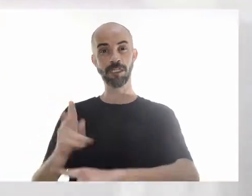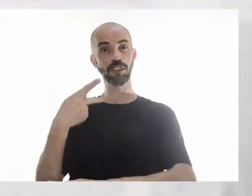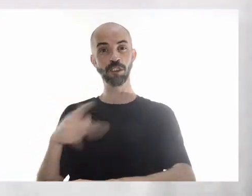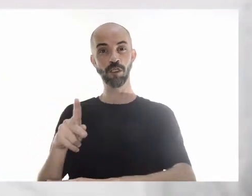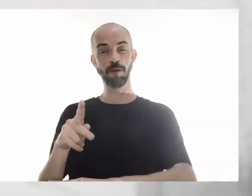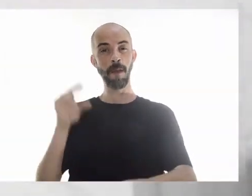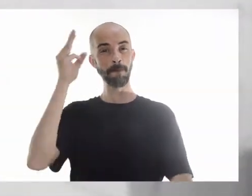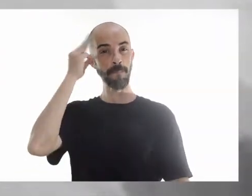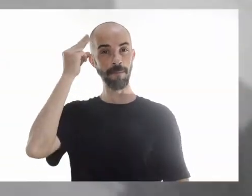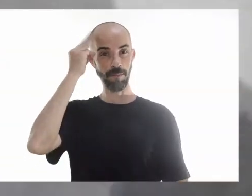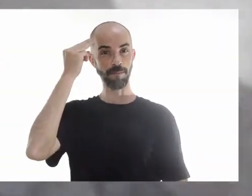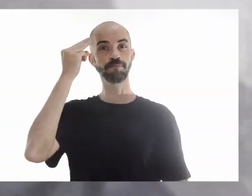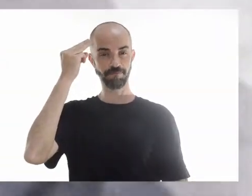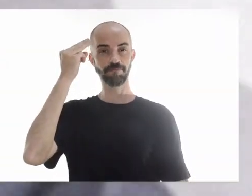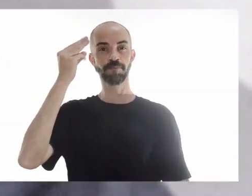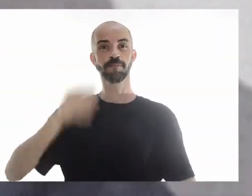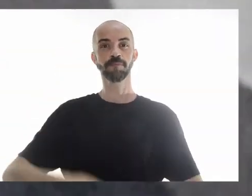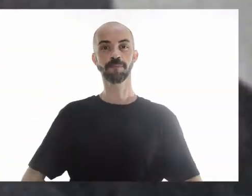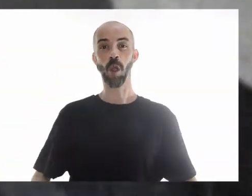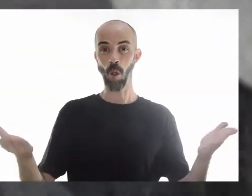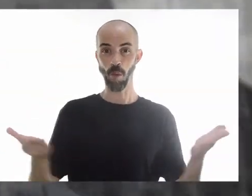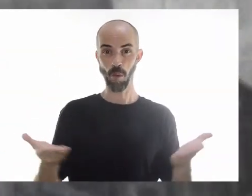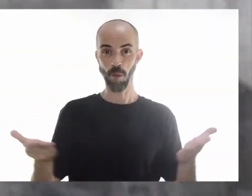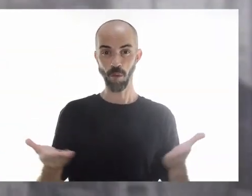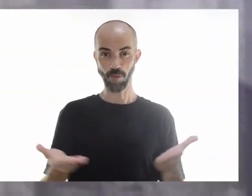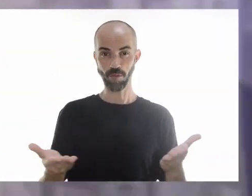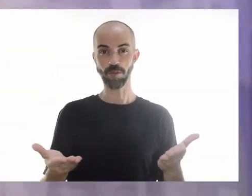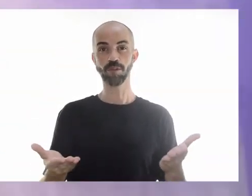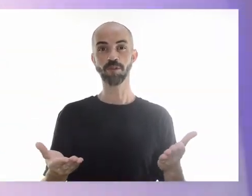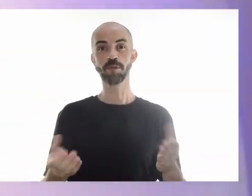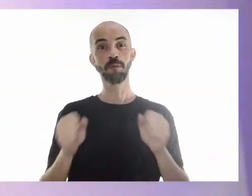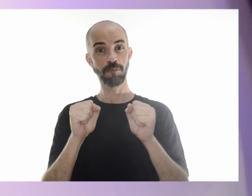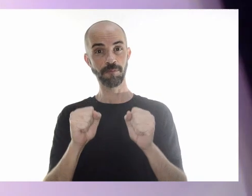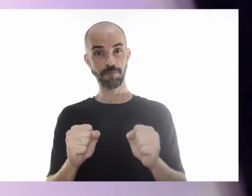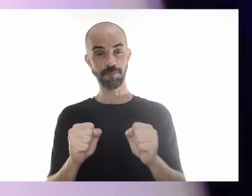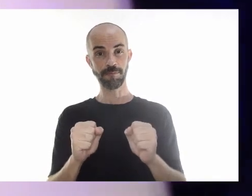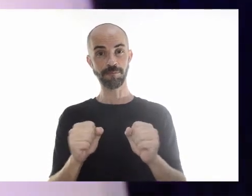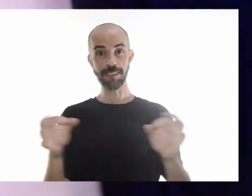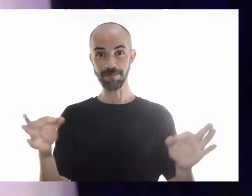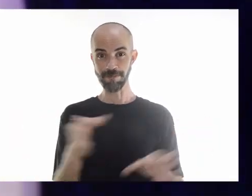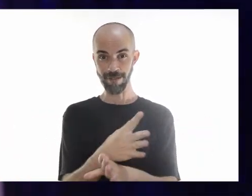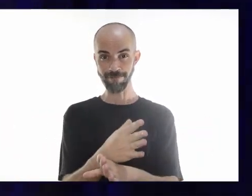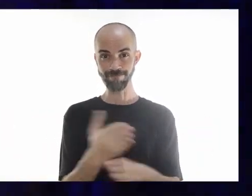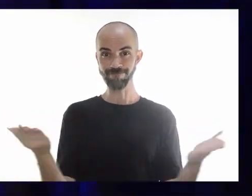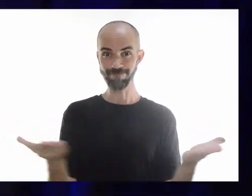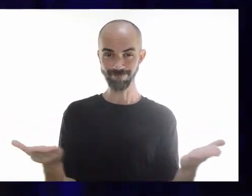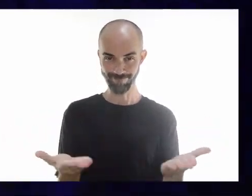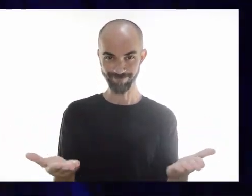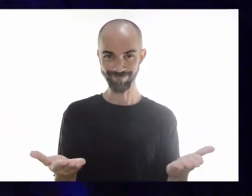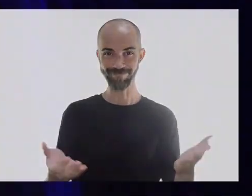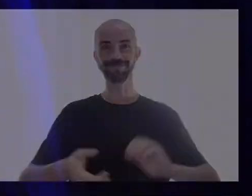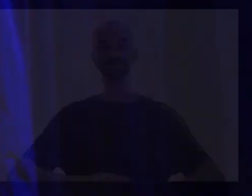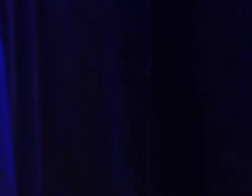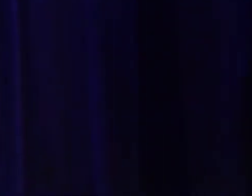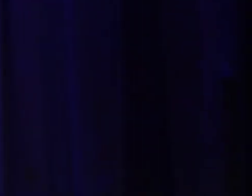Esse é só um fragmento dessa memória. Mas por hoje, podemos ficar por aqui.